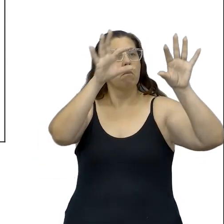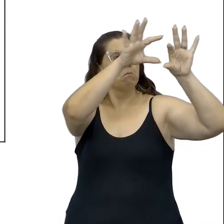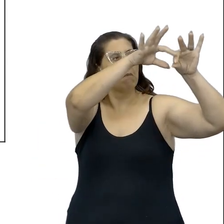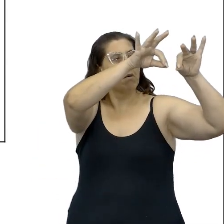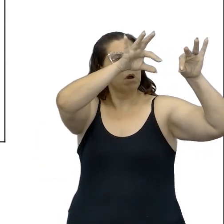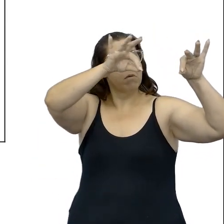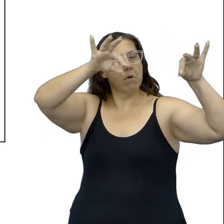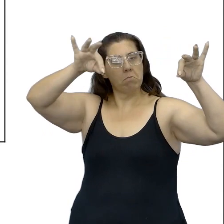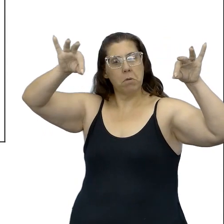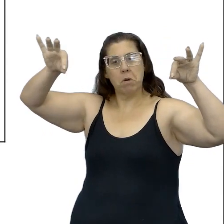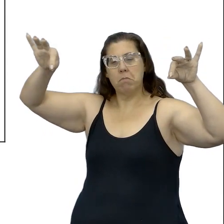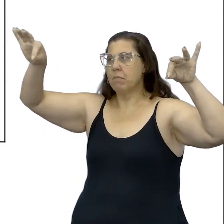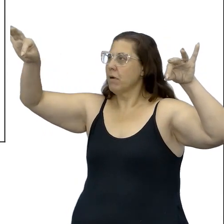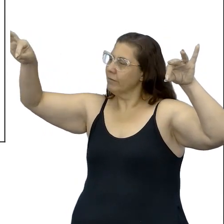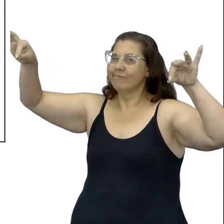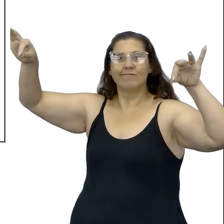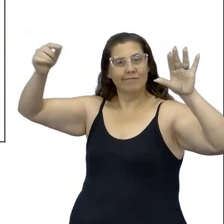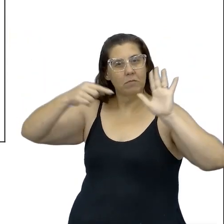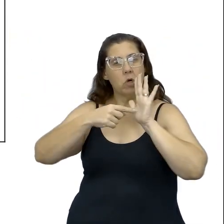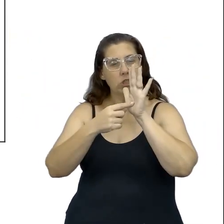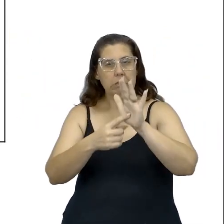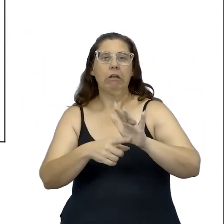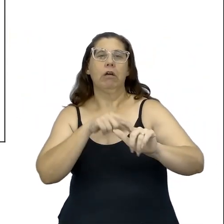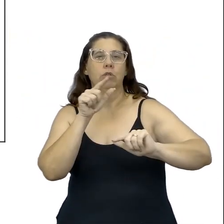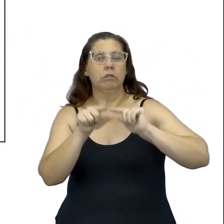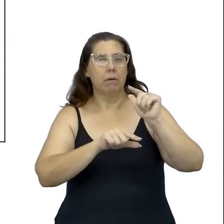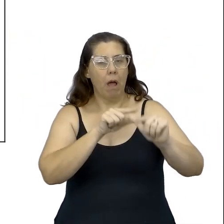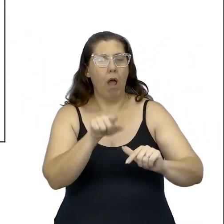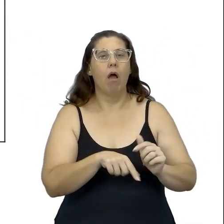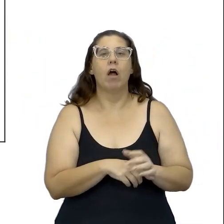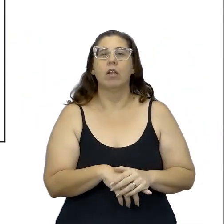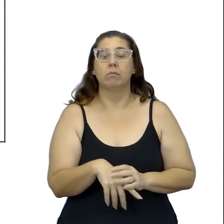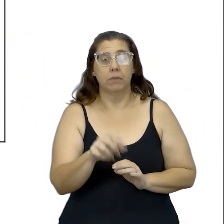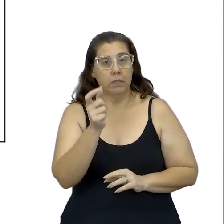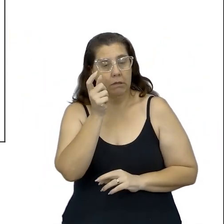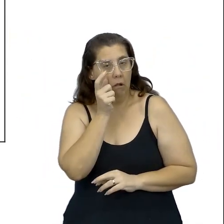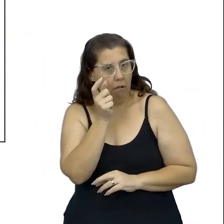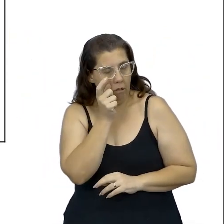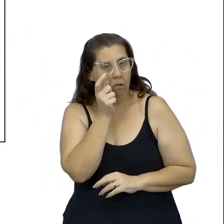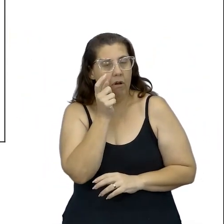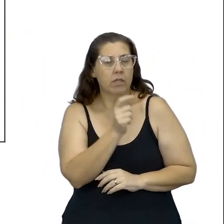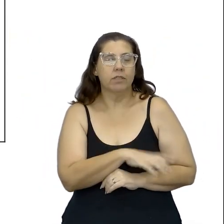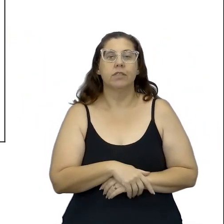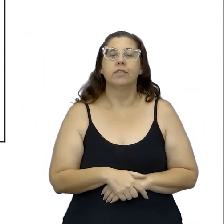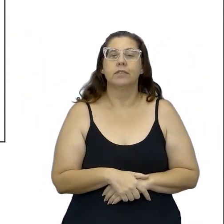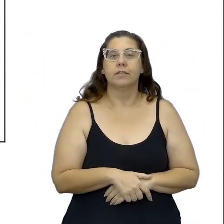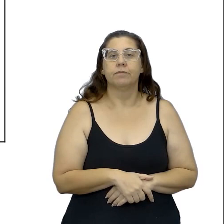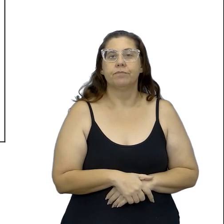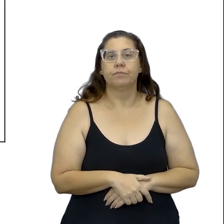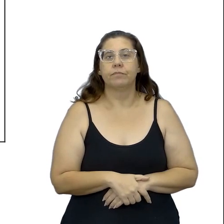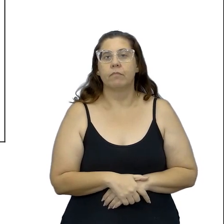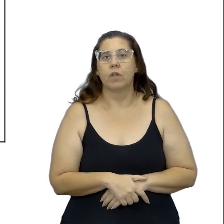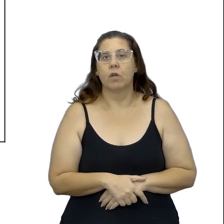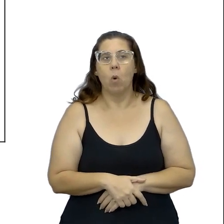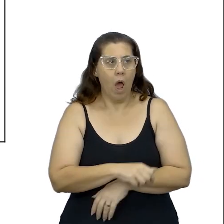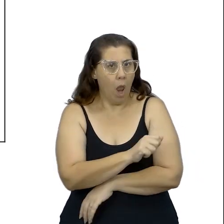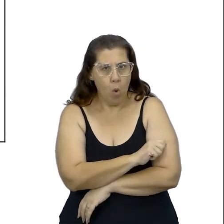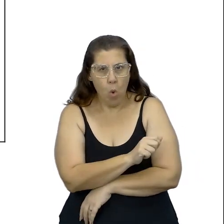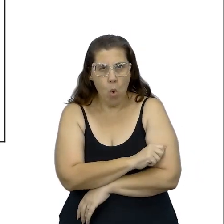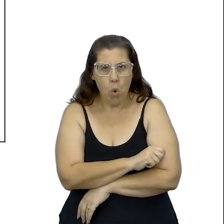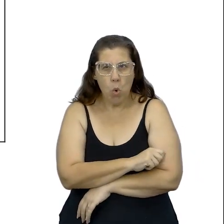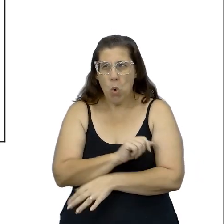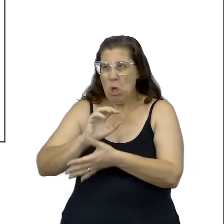assim, no saguão, no pátio, com os trabalhos. Interessante é que os alunos não destroem,